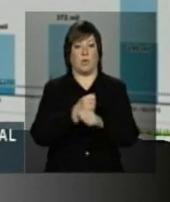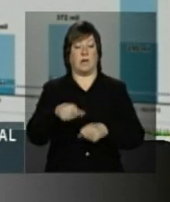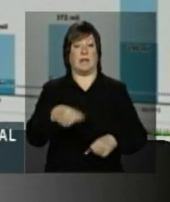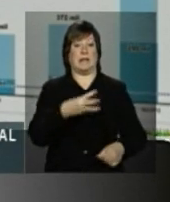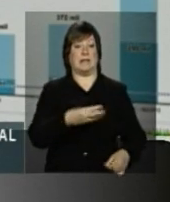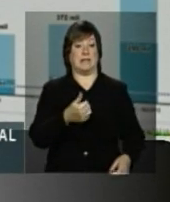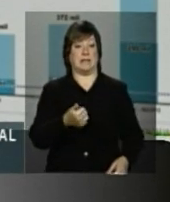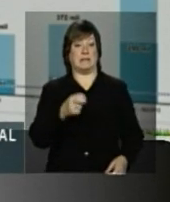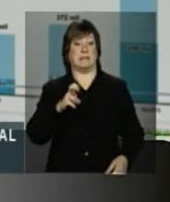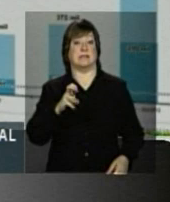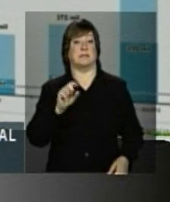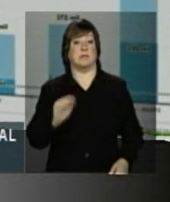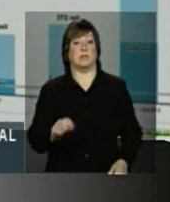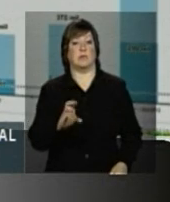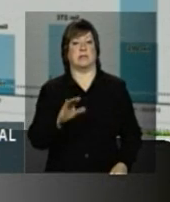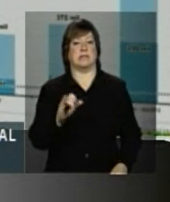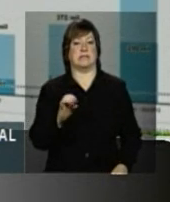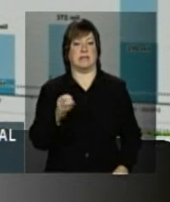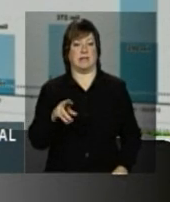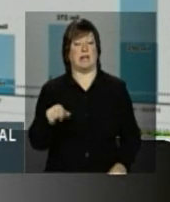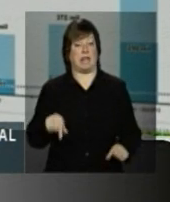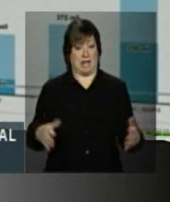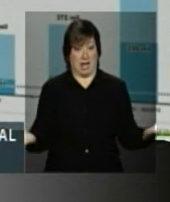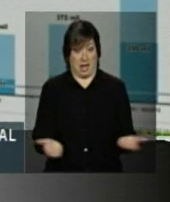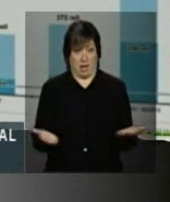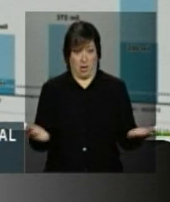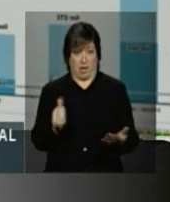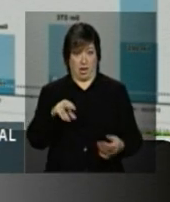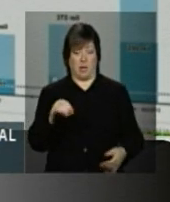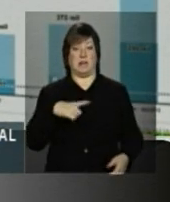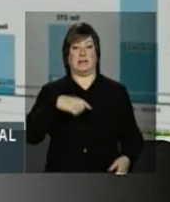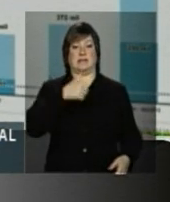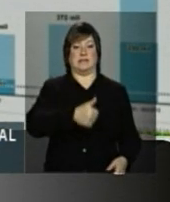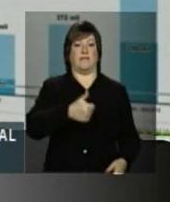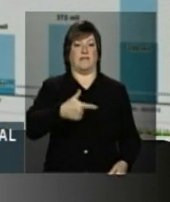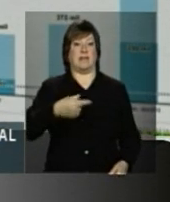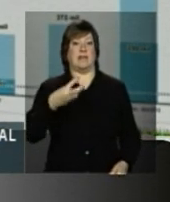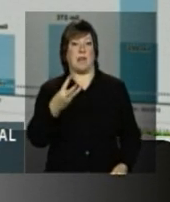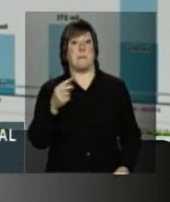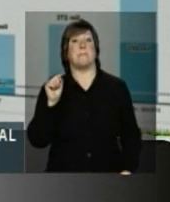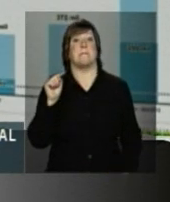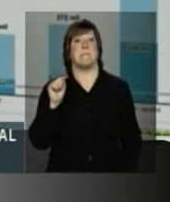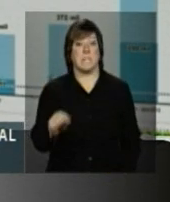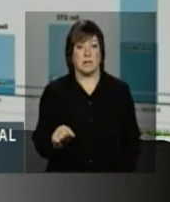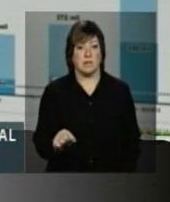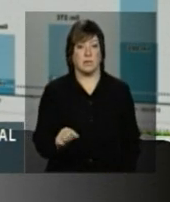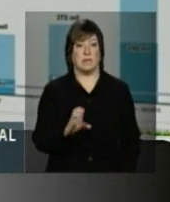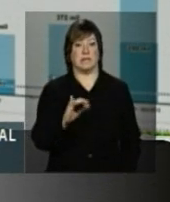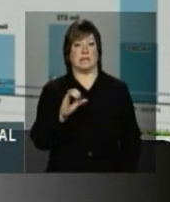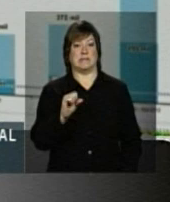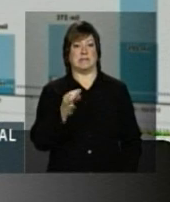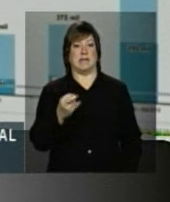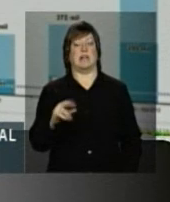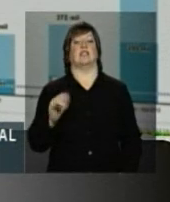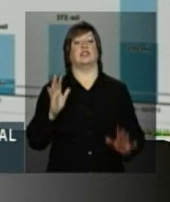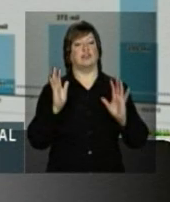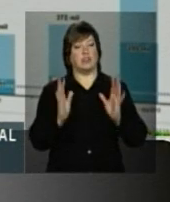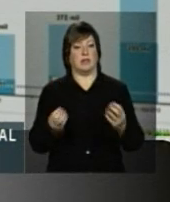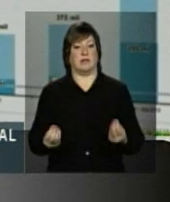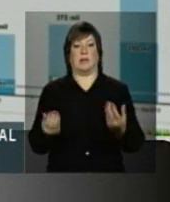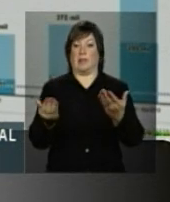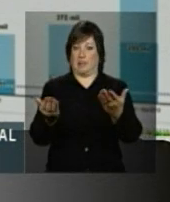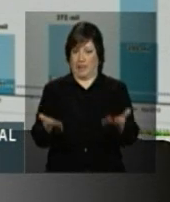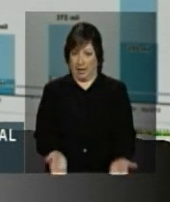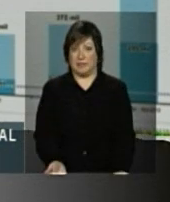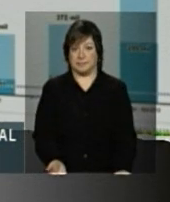315.000 cisternas este ano são 123.000 cisternas já foram entregues